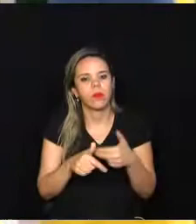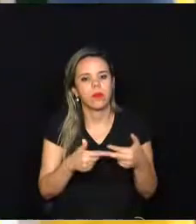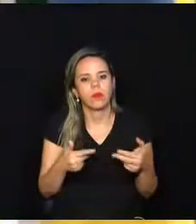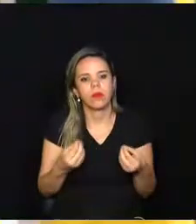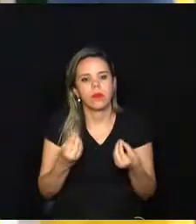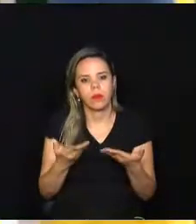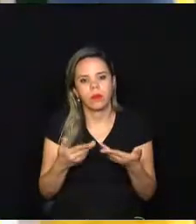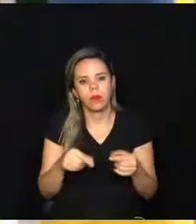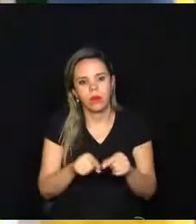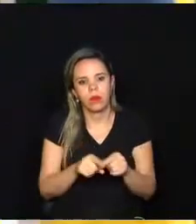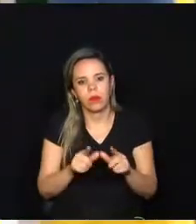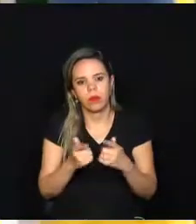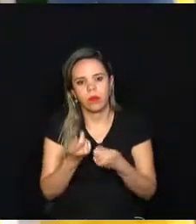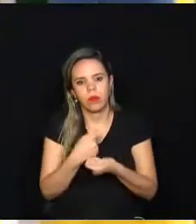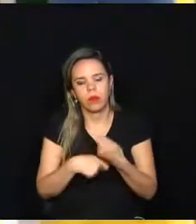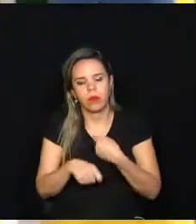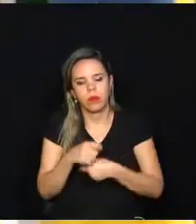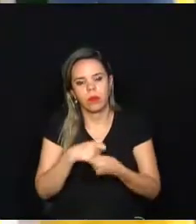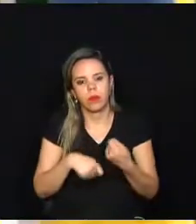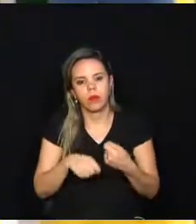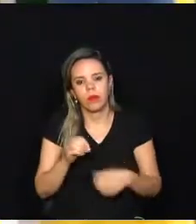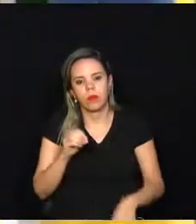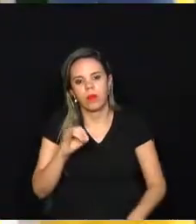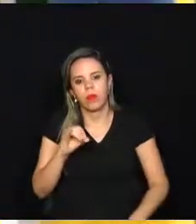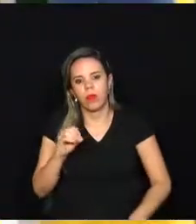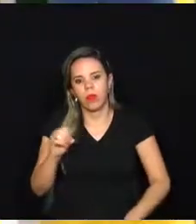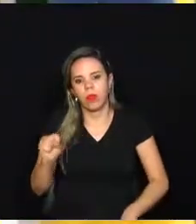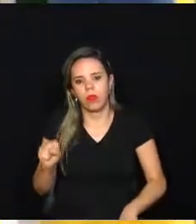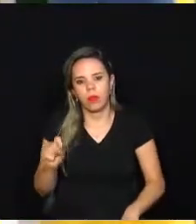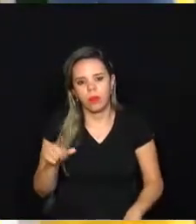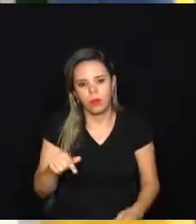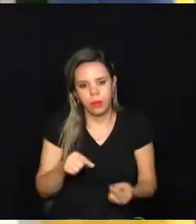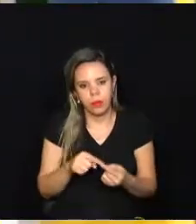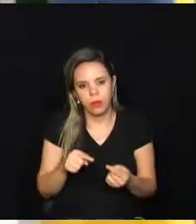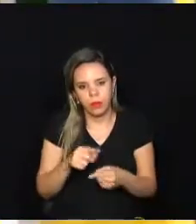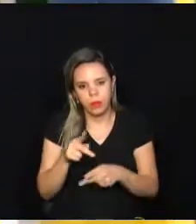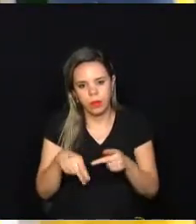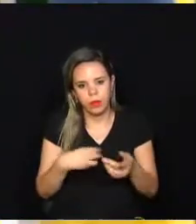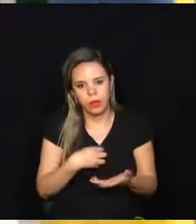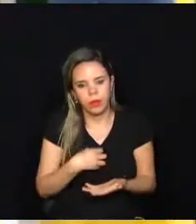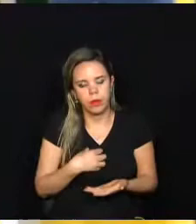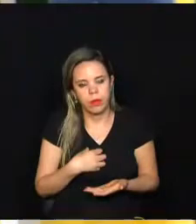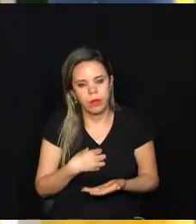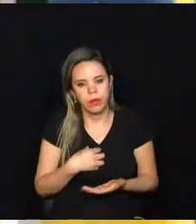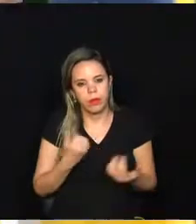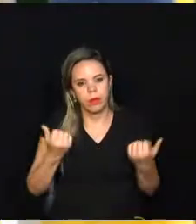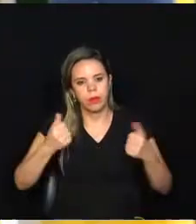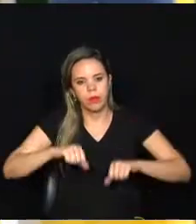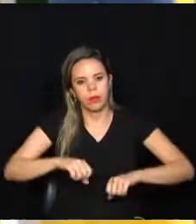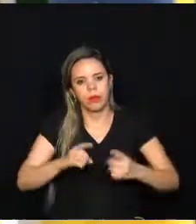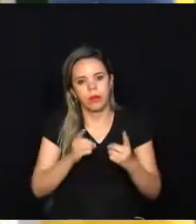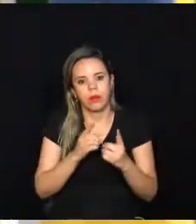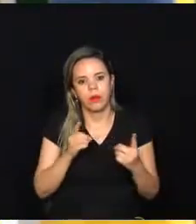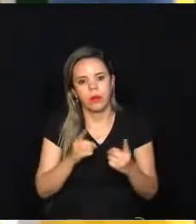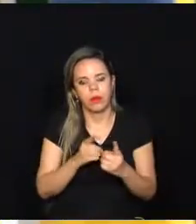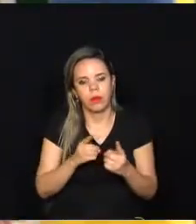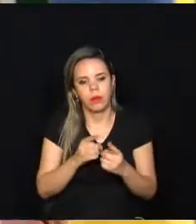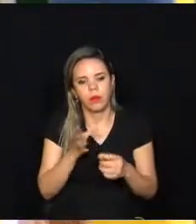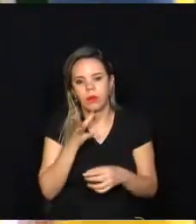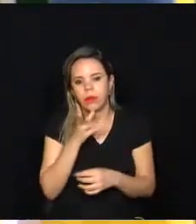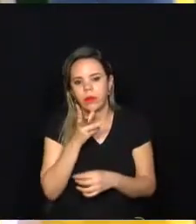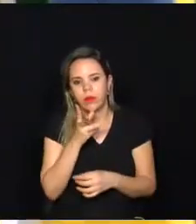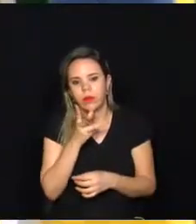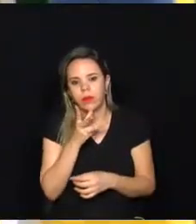entrega para a gestão de OS, isso é sentido pela população com a piora do atendimento, com a